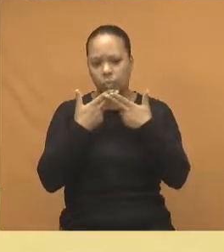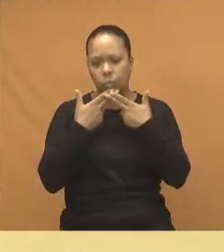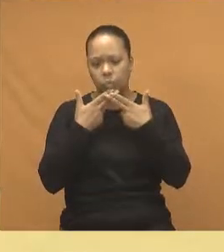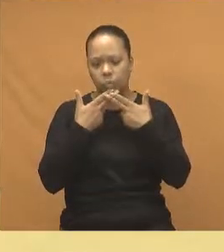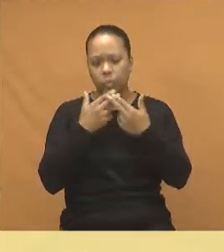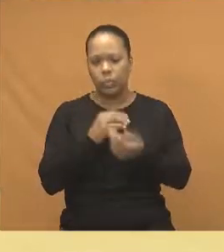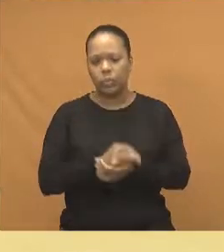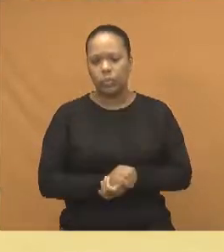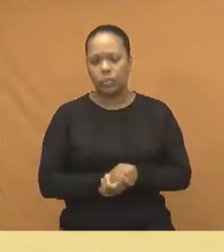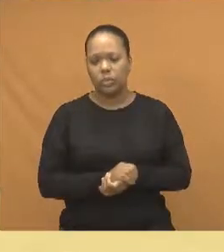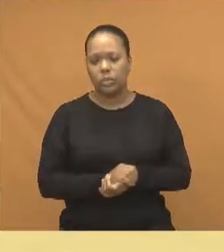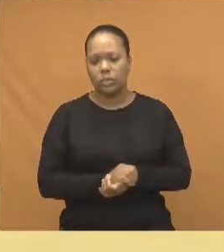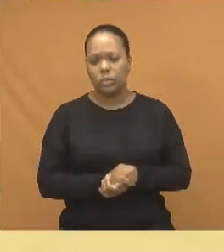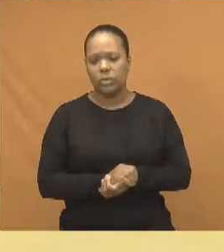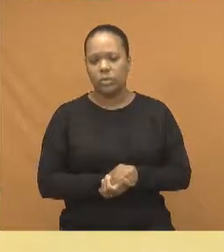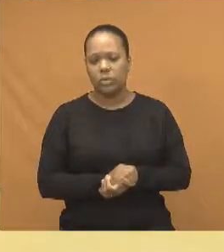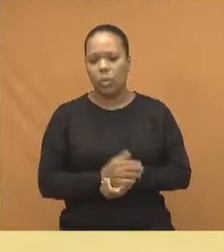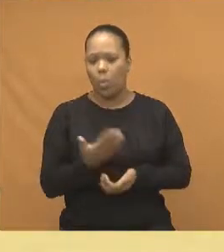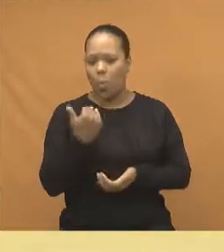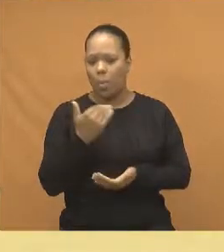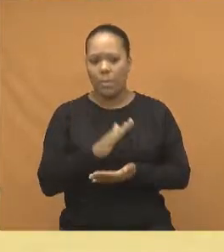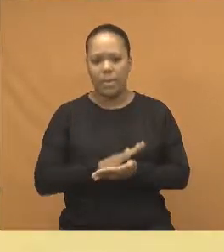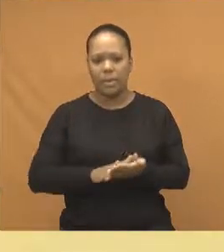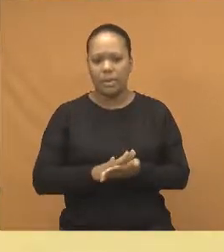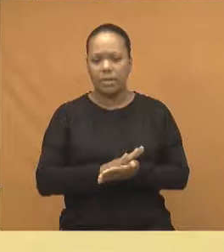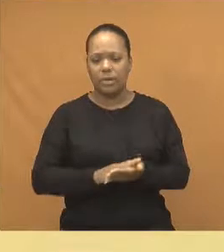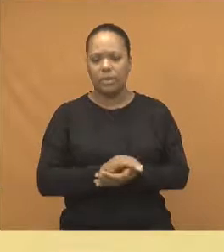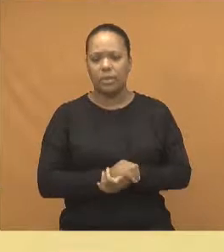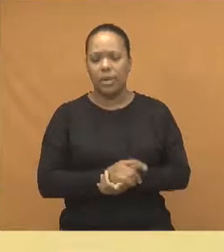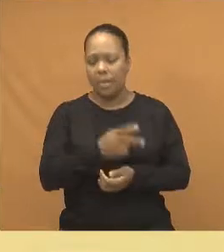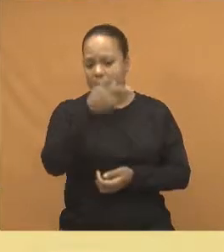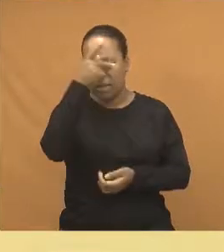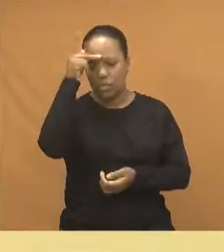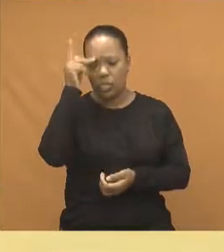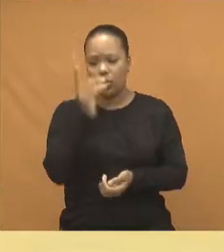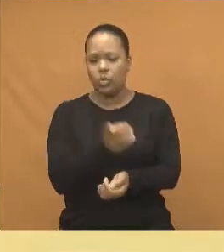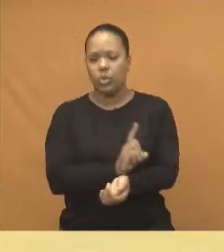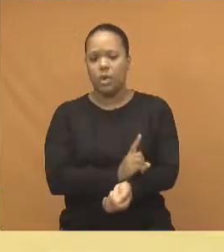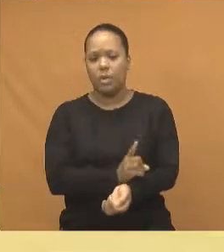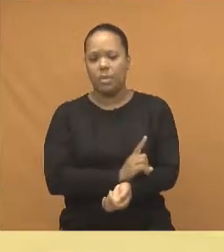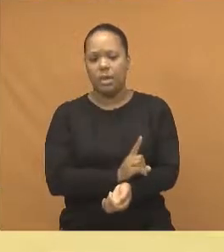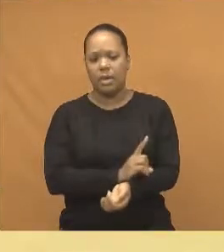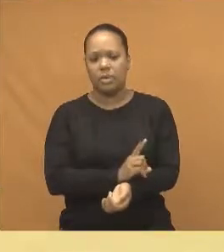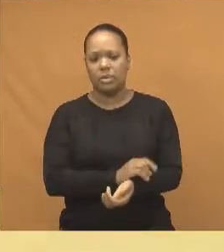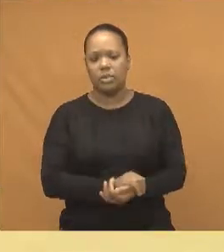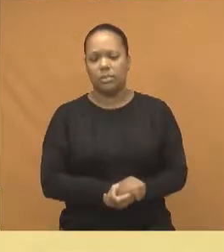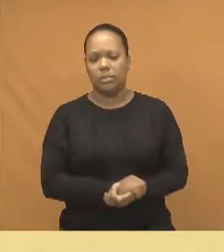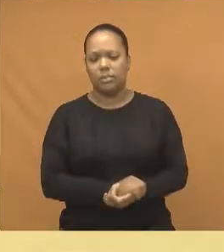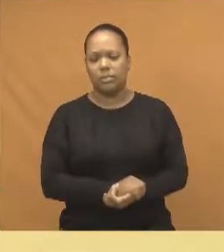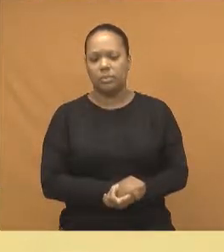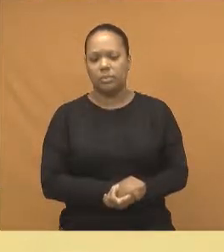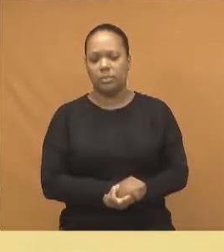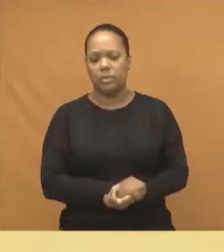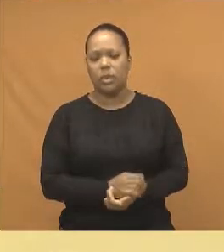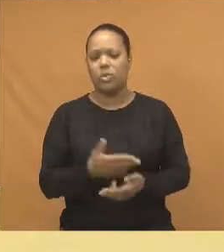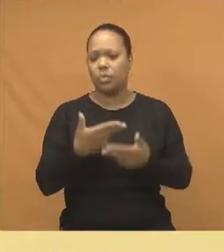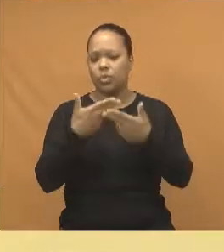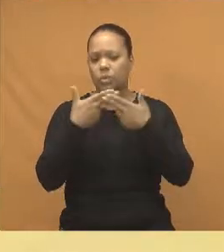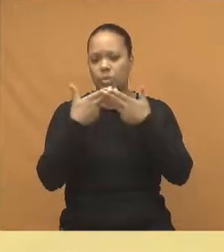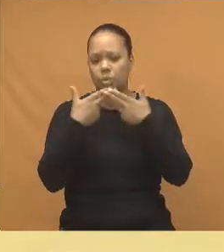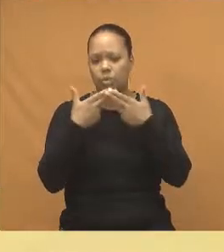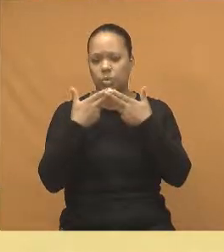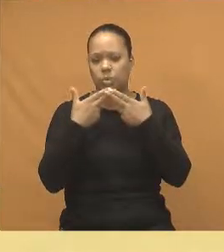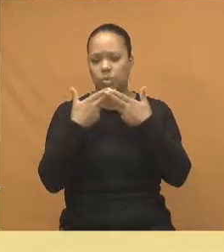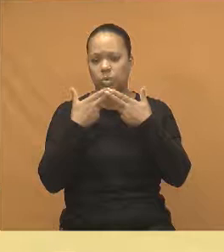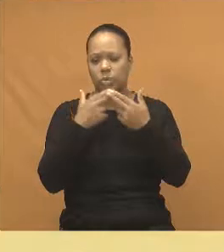com intervalos de alimentação. No caso de pacientes diabéticos, o jejum prolongado pode